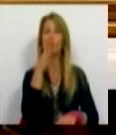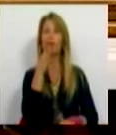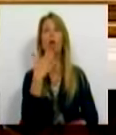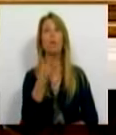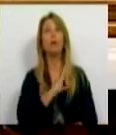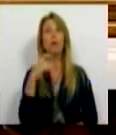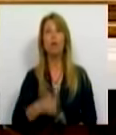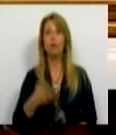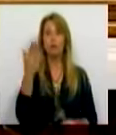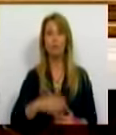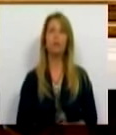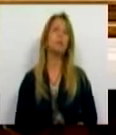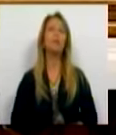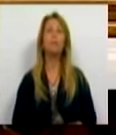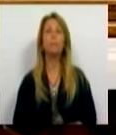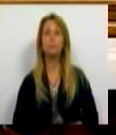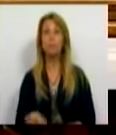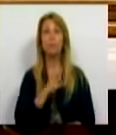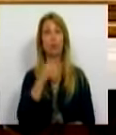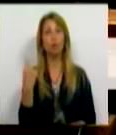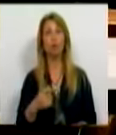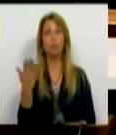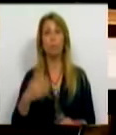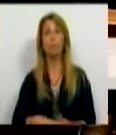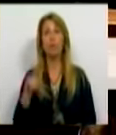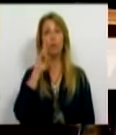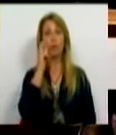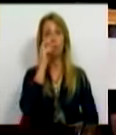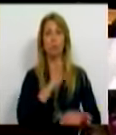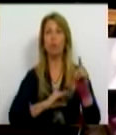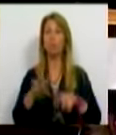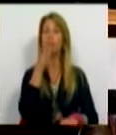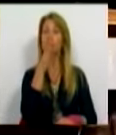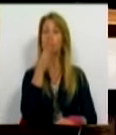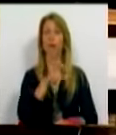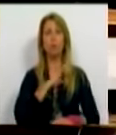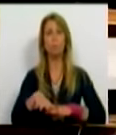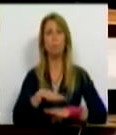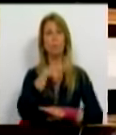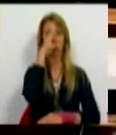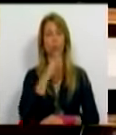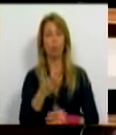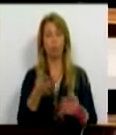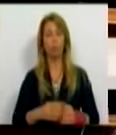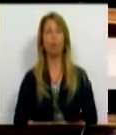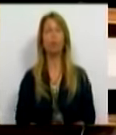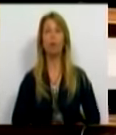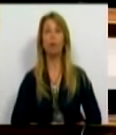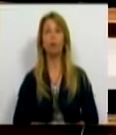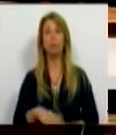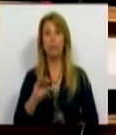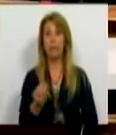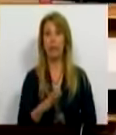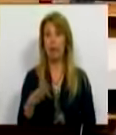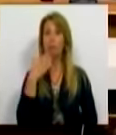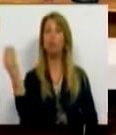Obrigado, Sr. Presidente. Sr. Presidente, senhoras e senhores deputados, senhores membros do Governo, as crianças